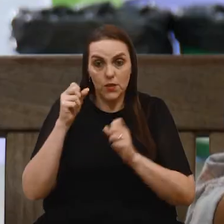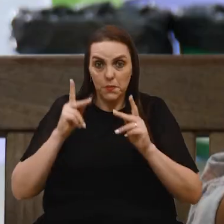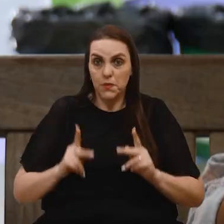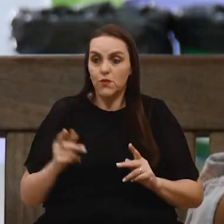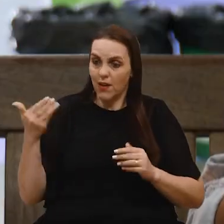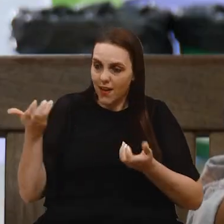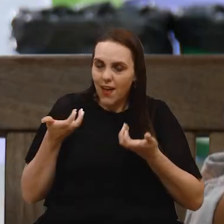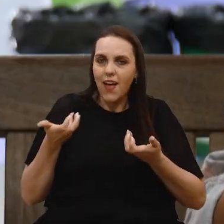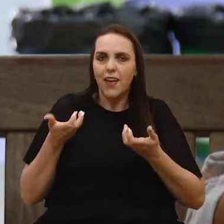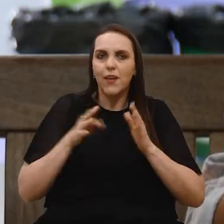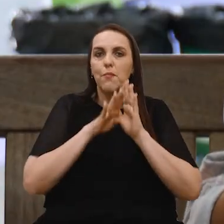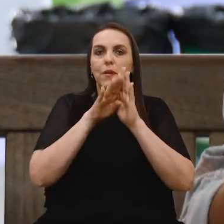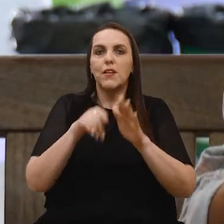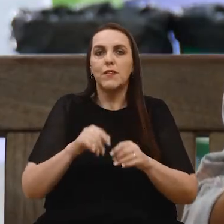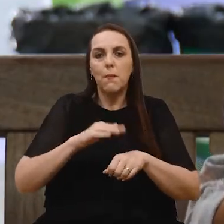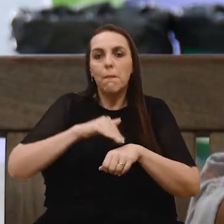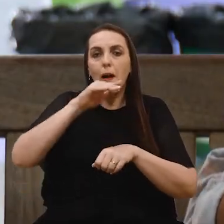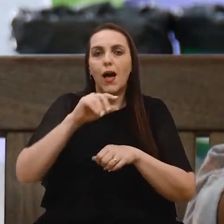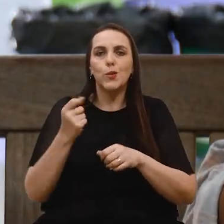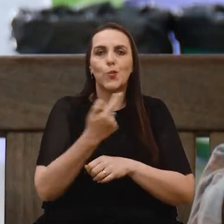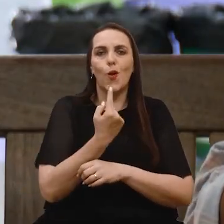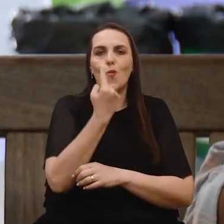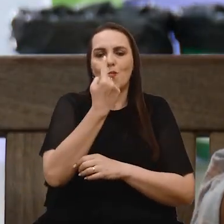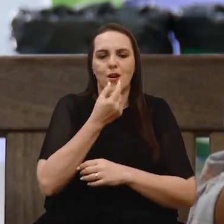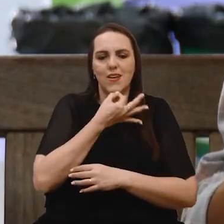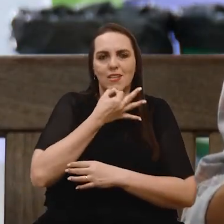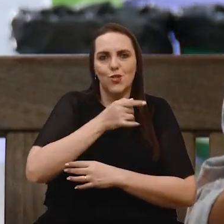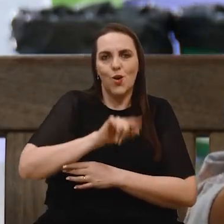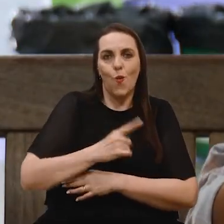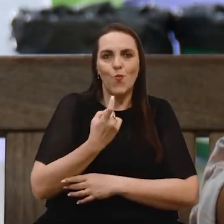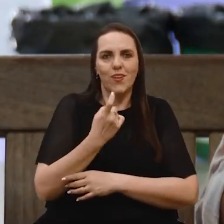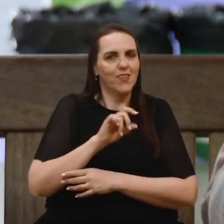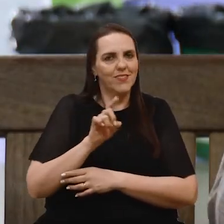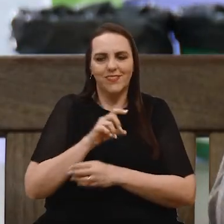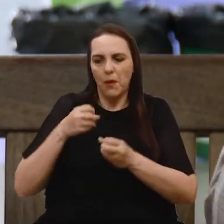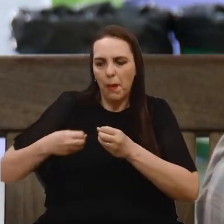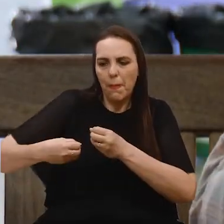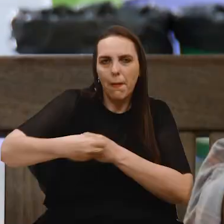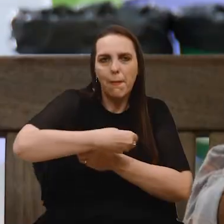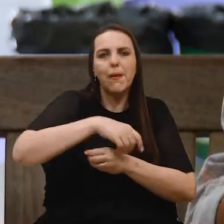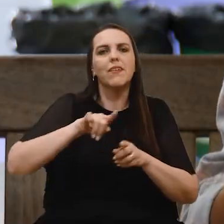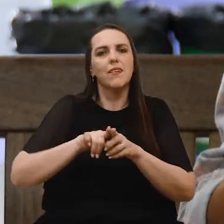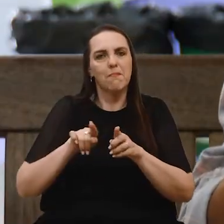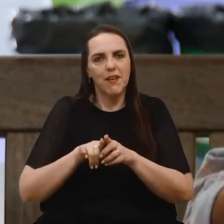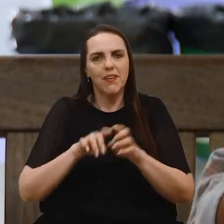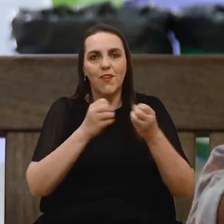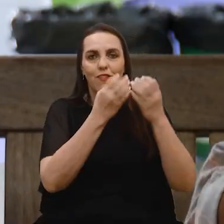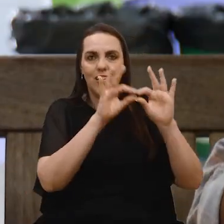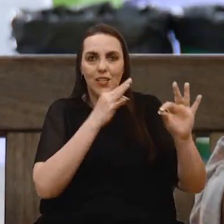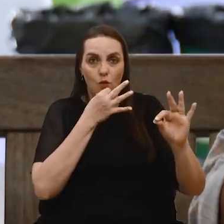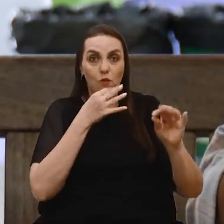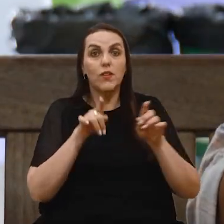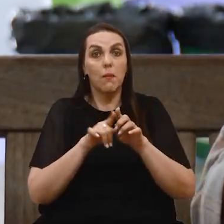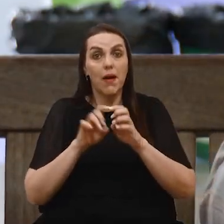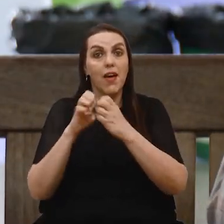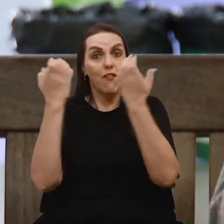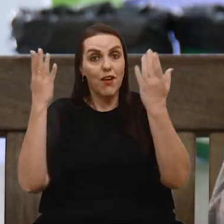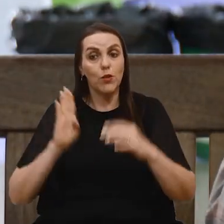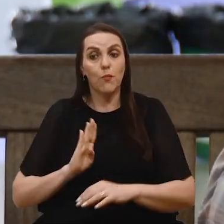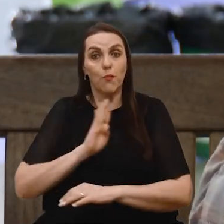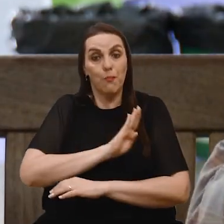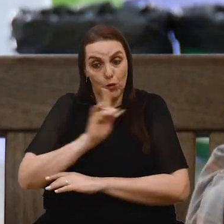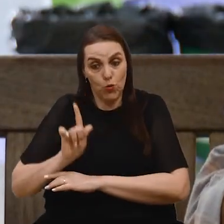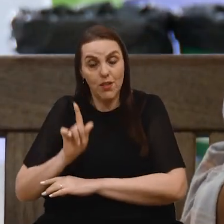de uma forma geral mais de um município. Então, não só a Festa da Uva, mas quando acontece um evento em Bento, também a